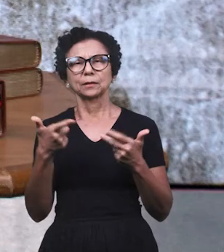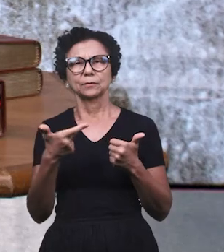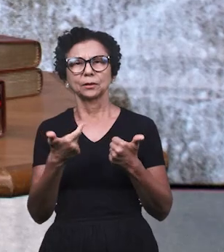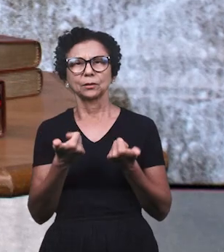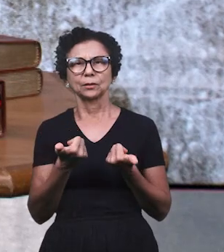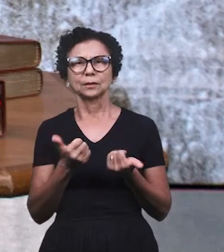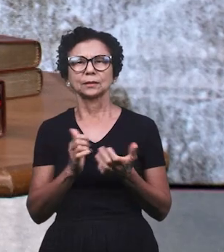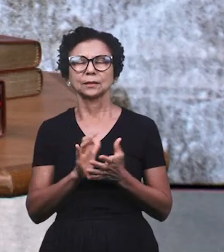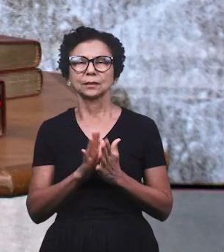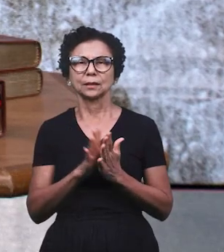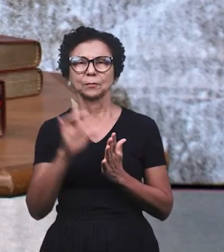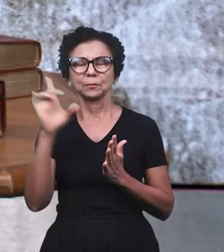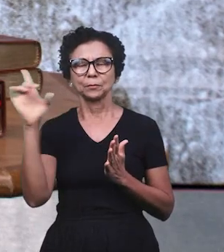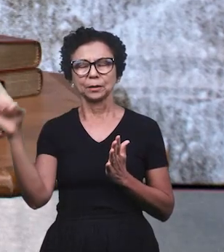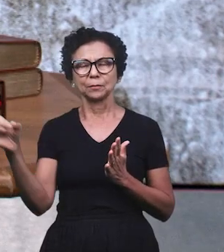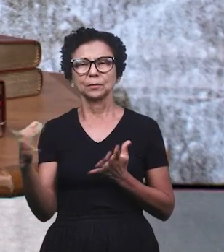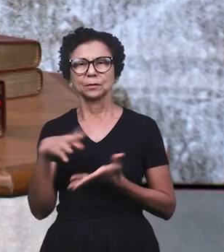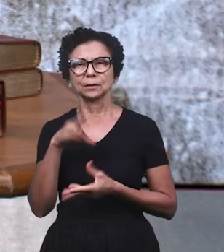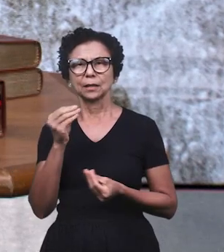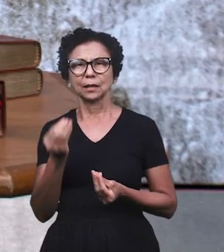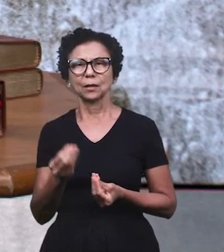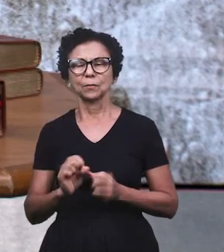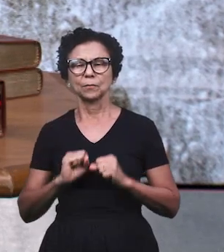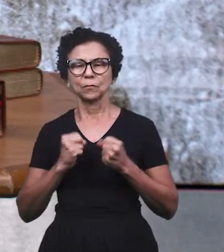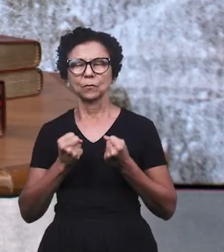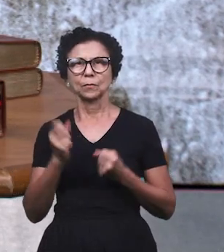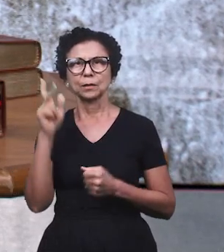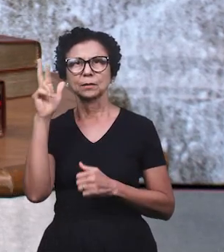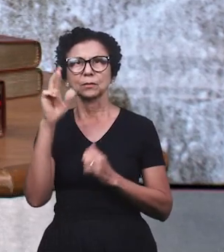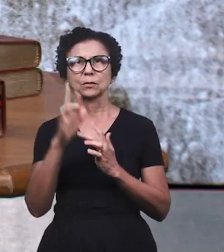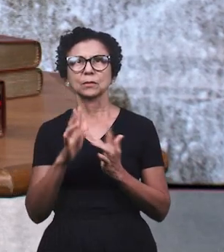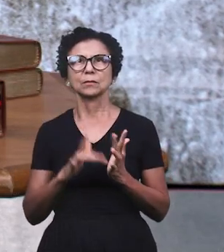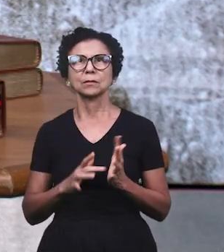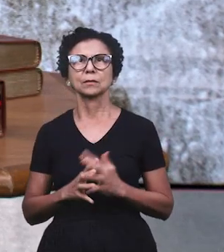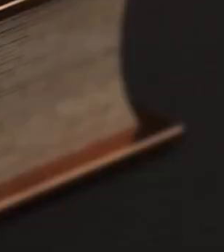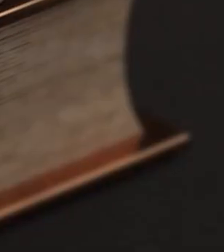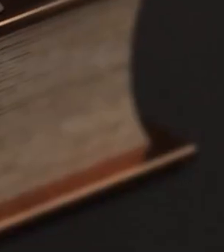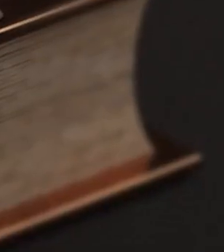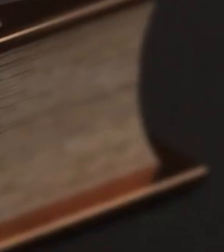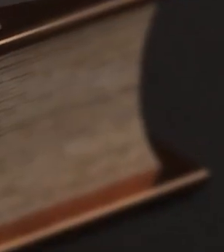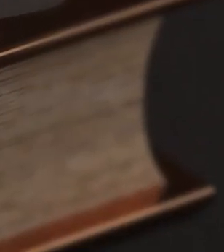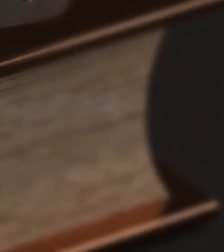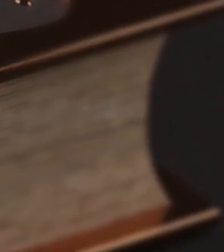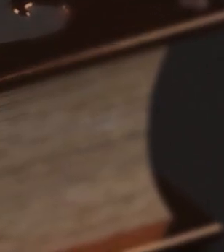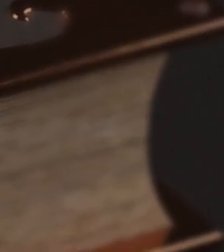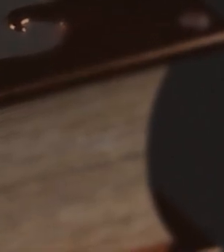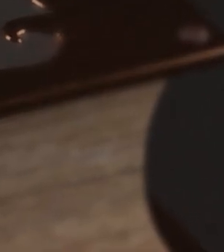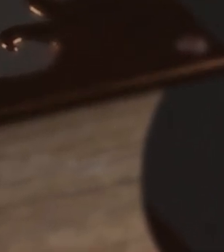aquilo que alimenta a nossa alma. Amém, queridos? A paz do Senhor Jesus.